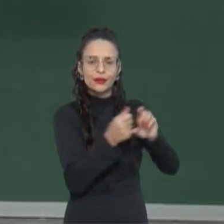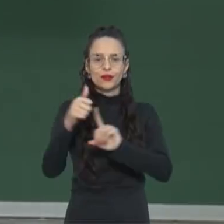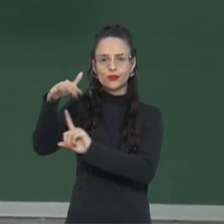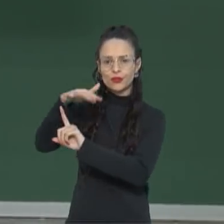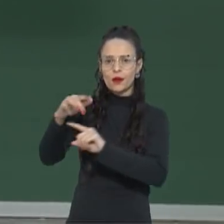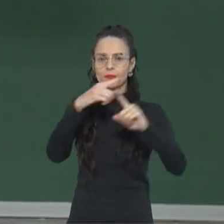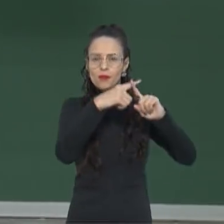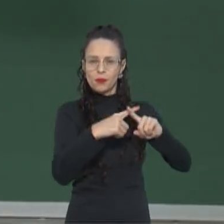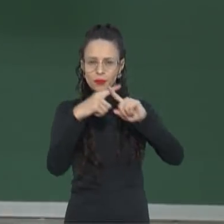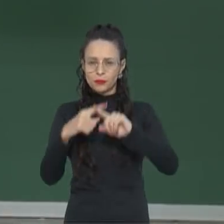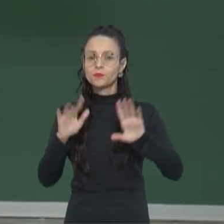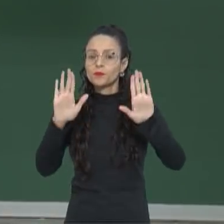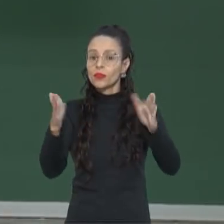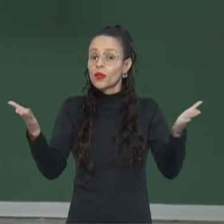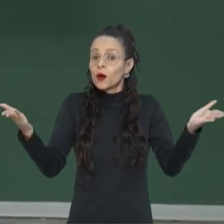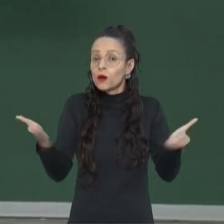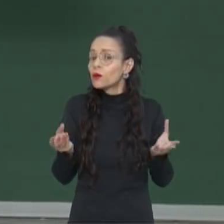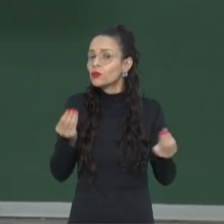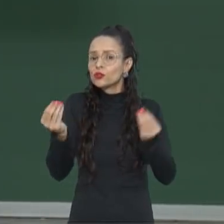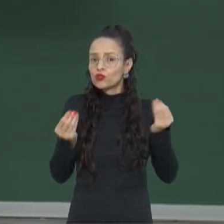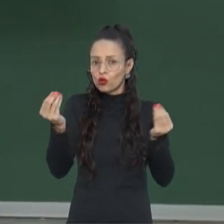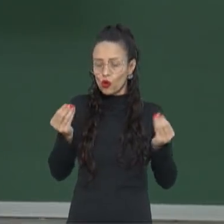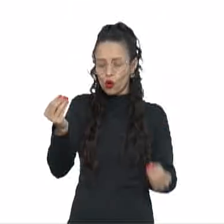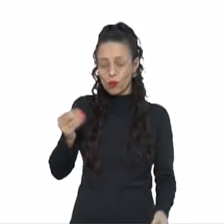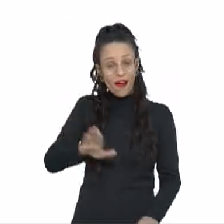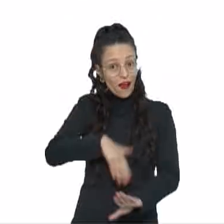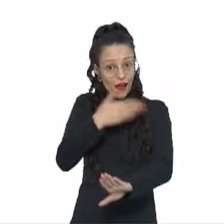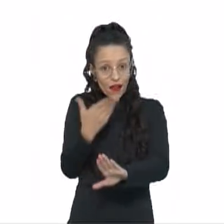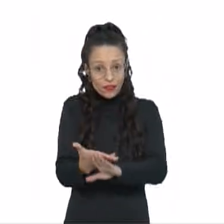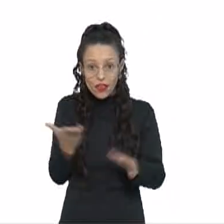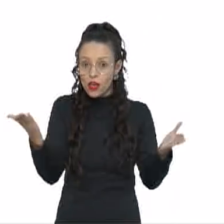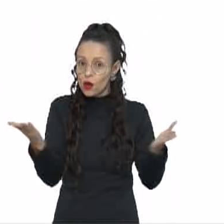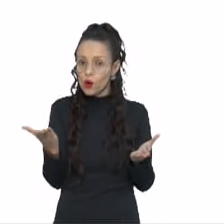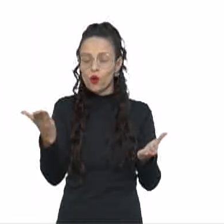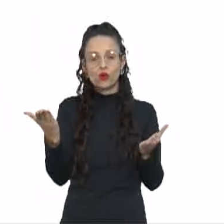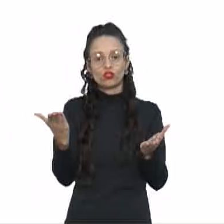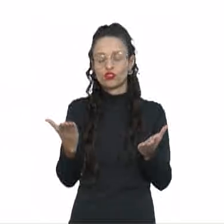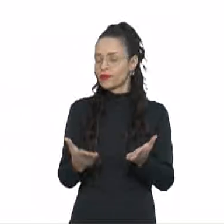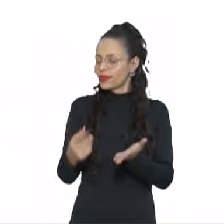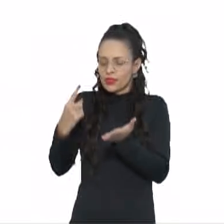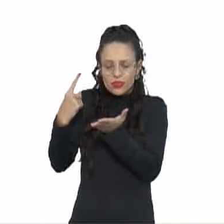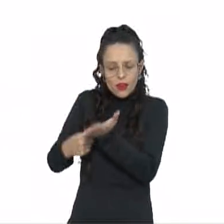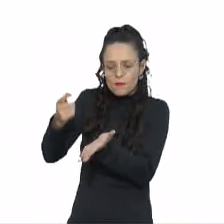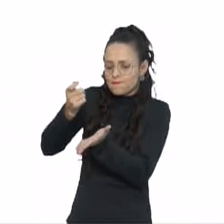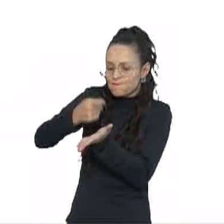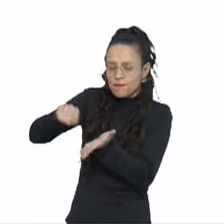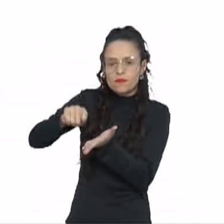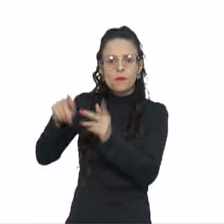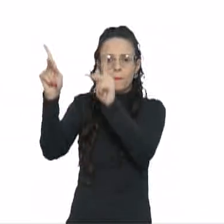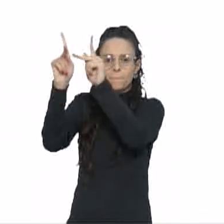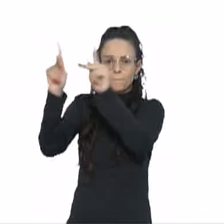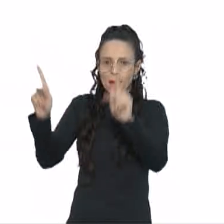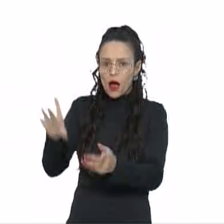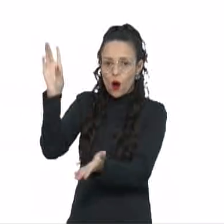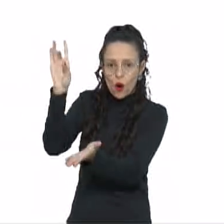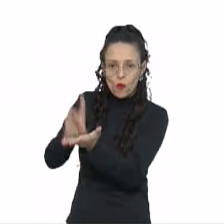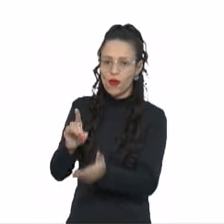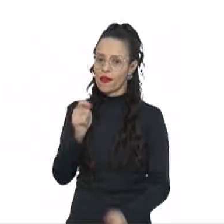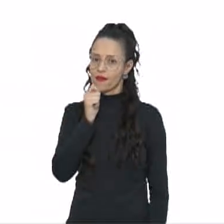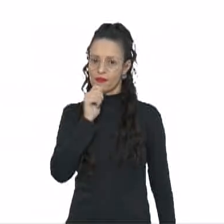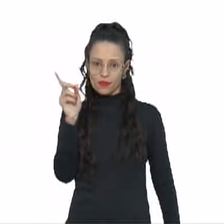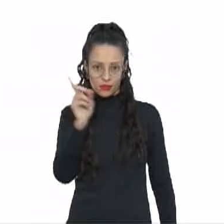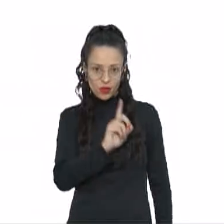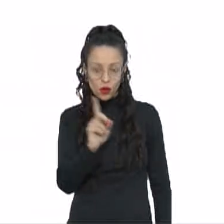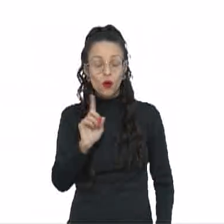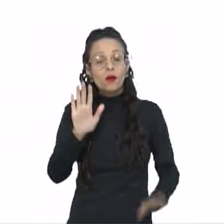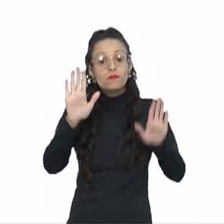estão hoje Coreia do Norte e Coreia do Sul? Até hoje não foi assinado um tratado de paz oficial,